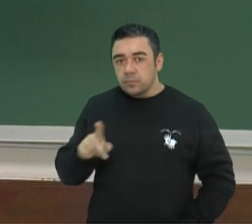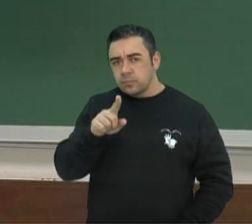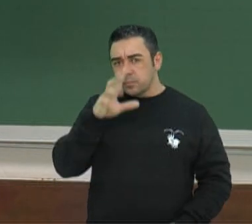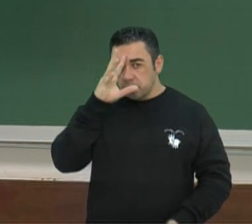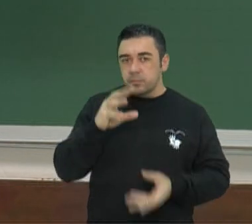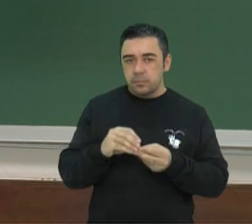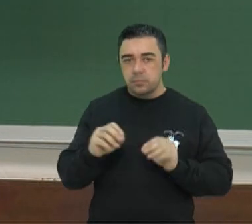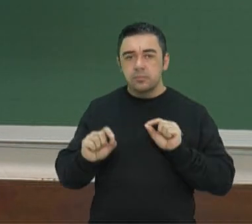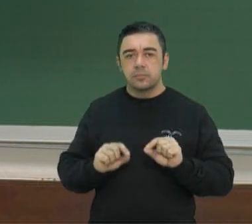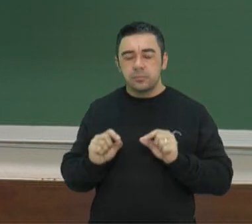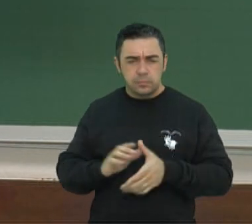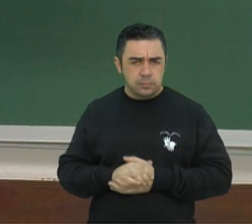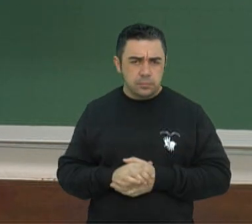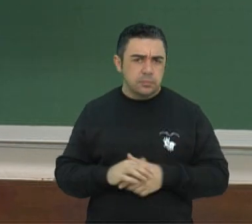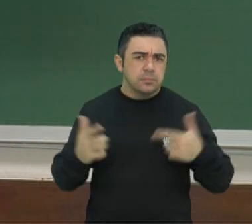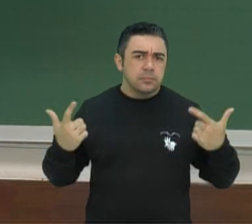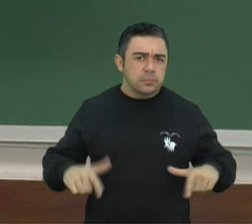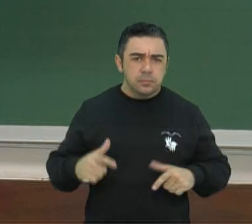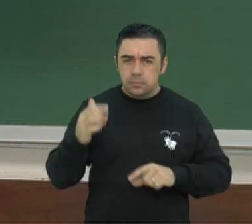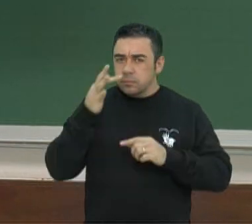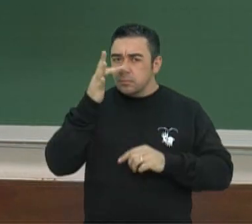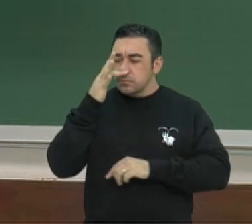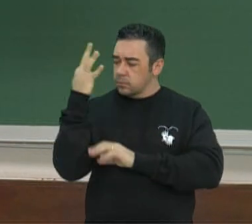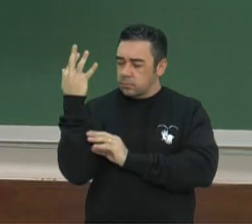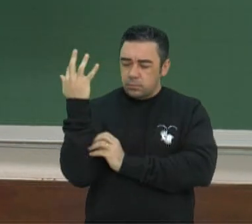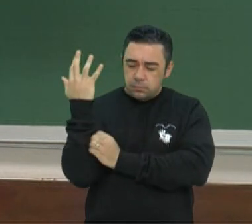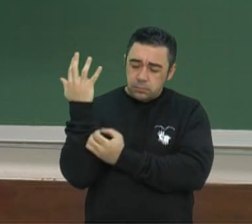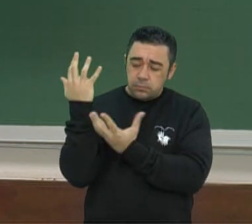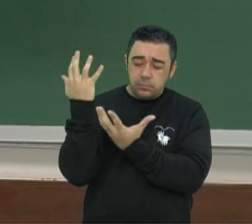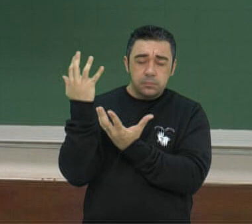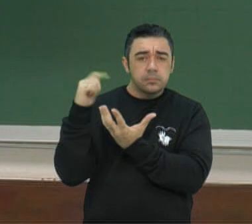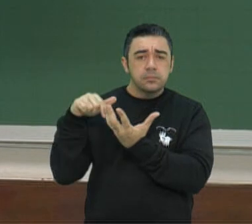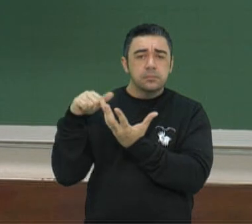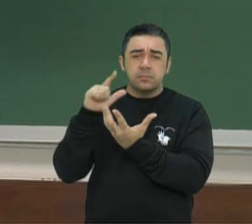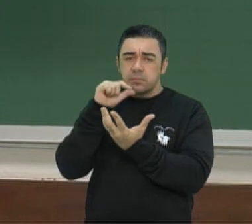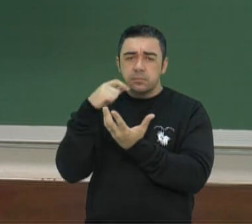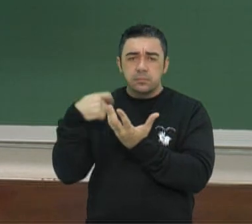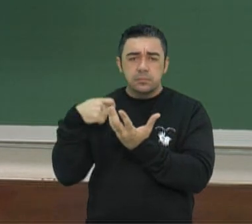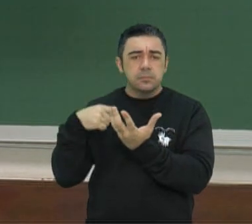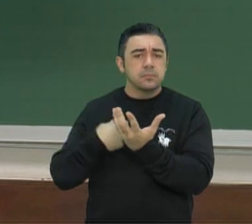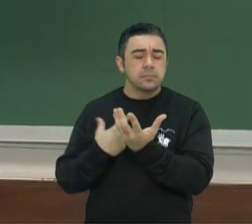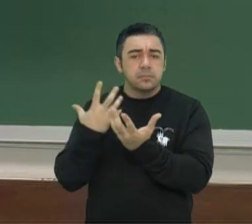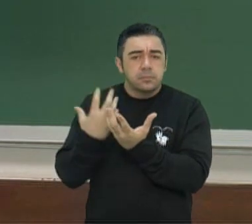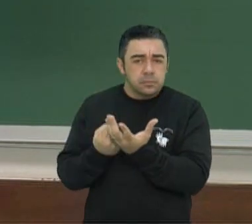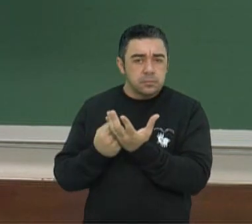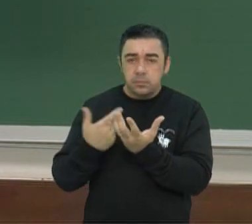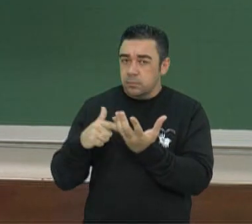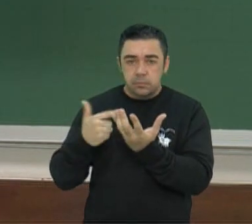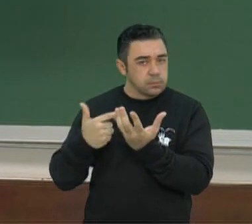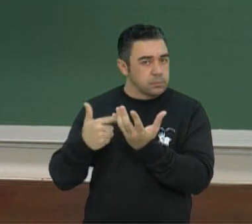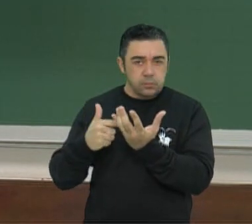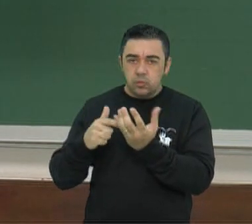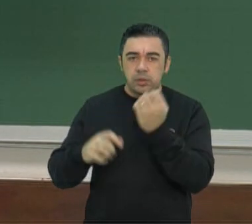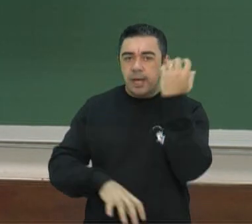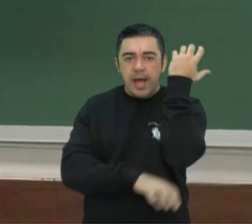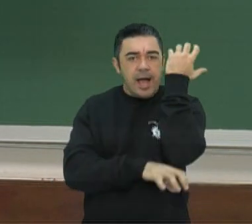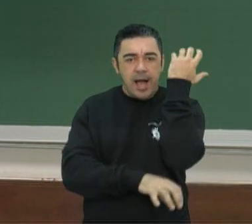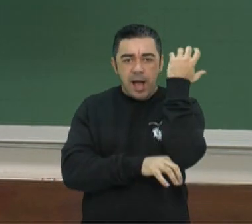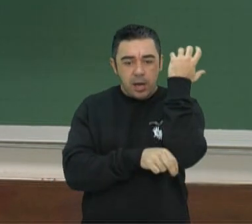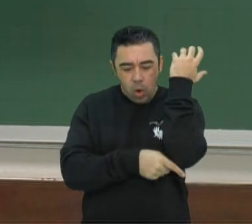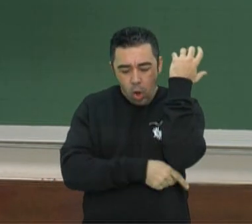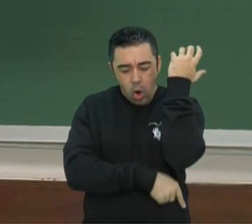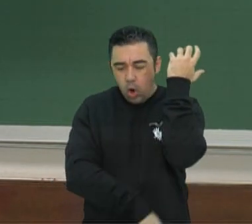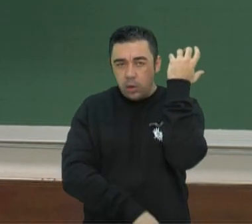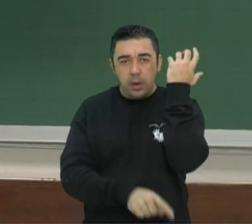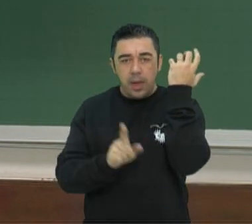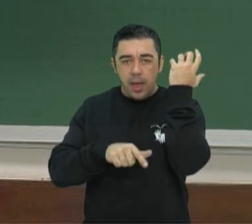interpretar o que está escrito aqui. Da onde que as bromélias, então, elas vão conseguir a água que elas precisam? Elas não têm raízes longas, como está dizendo aqui. Então, elas